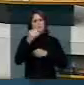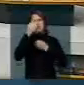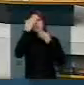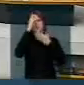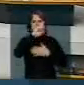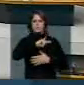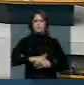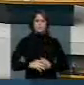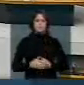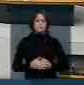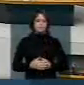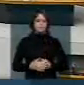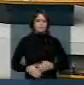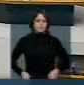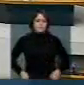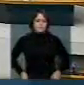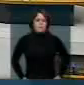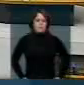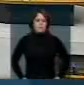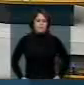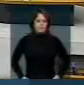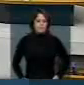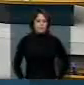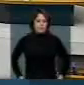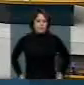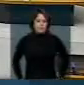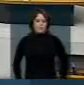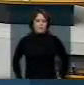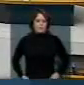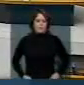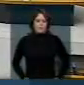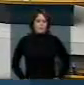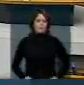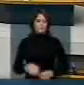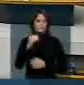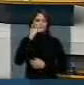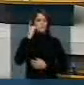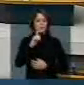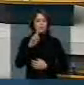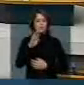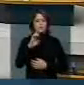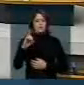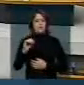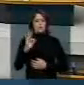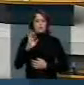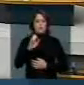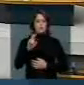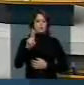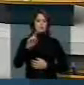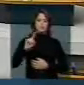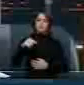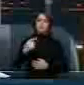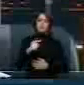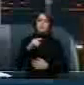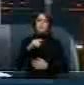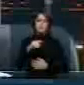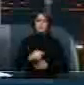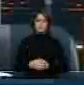presidente. Concedo a palavra ao ilustre deputado Geraldo Tadeu, seguida Eulio